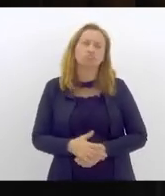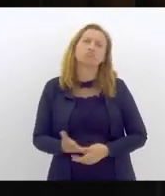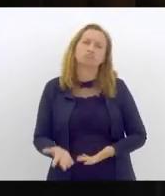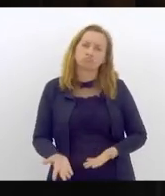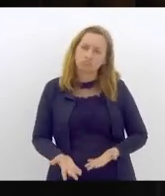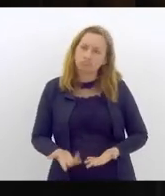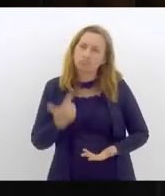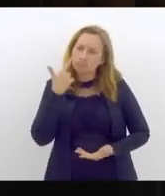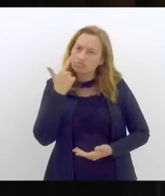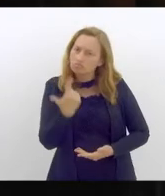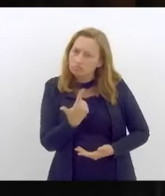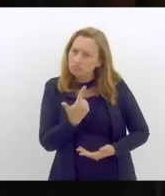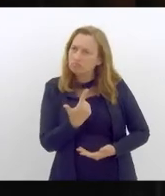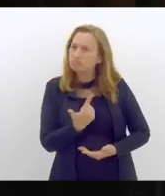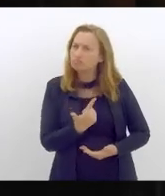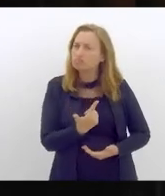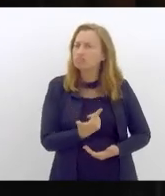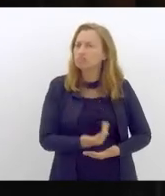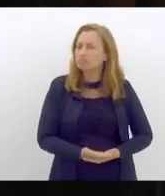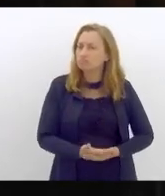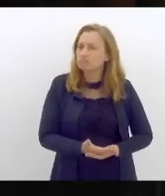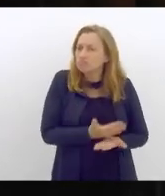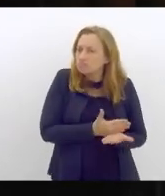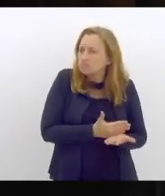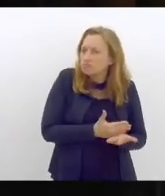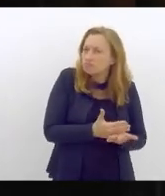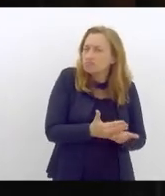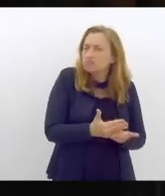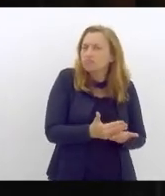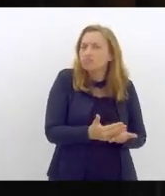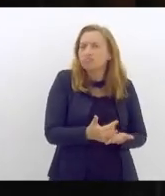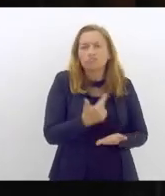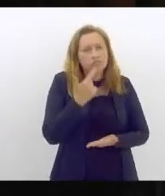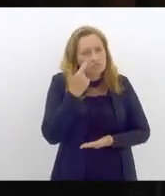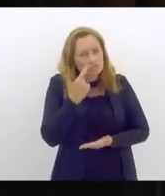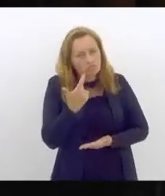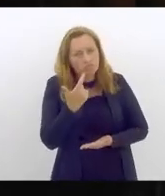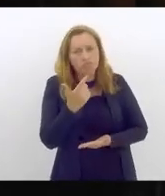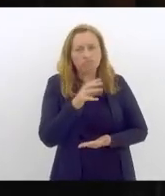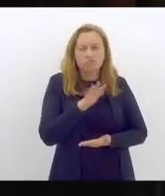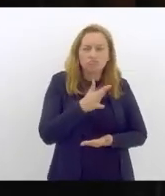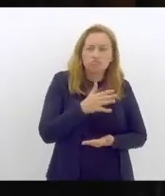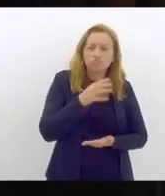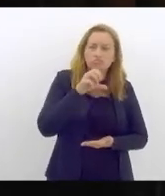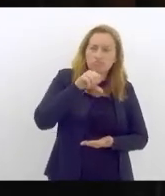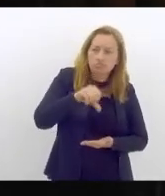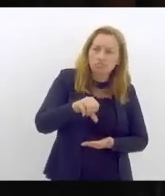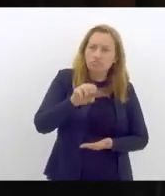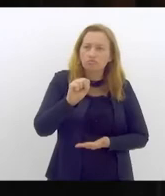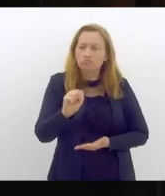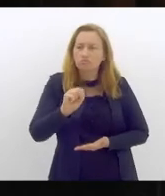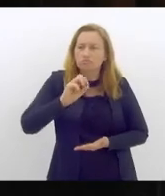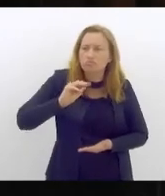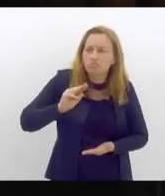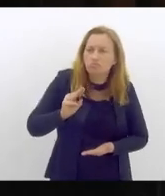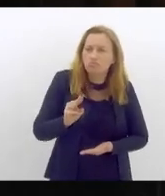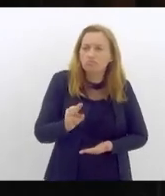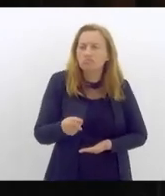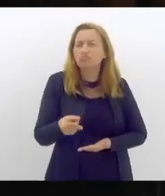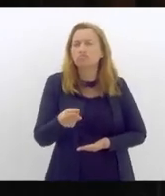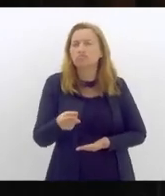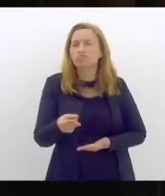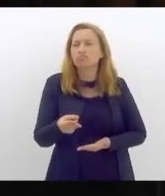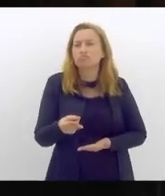que quando a gente vê uma monta inicialmente prevista de aproximadamente 98 milhões para